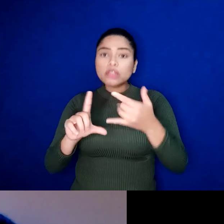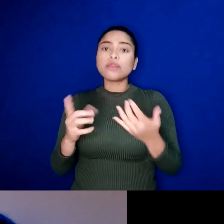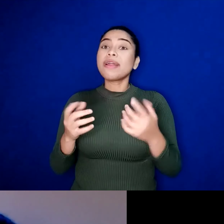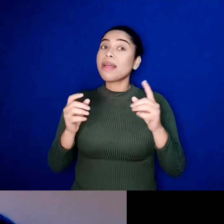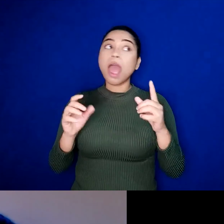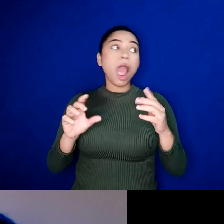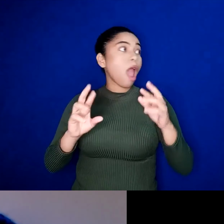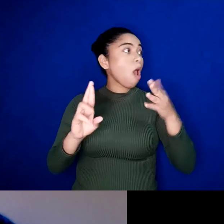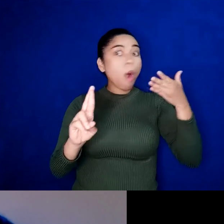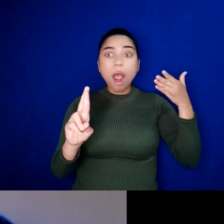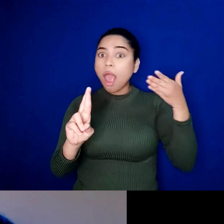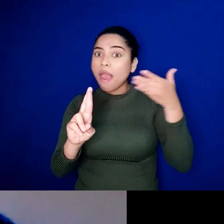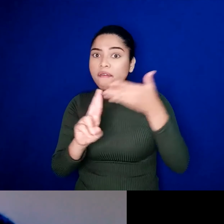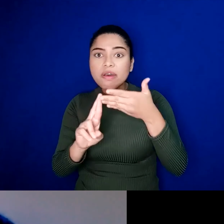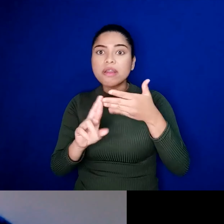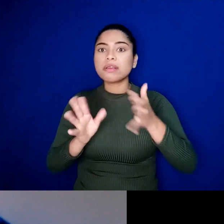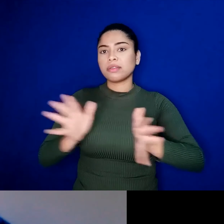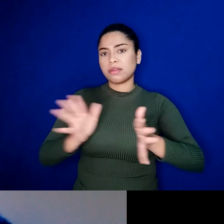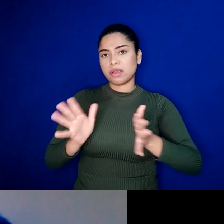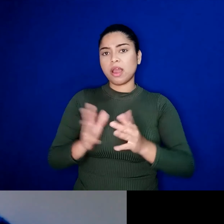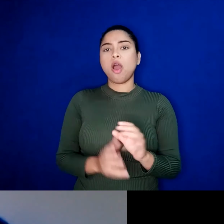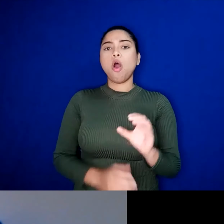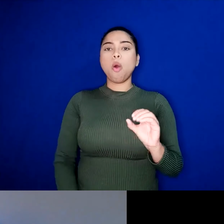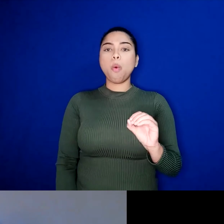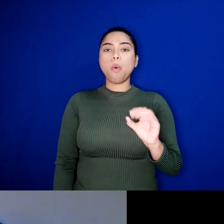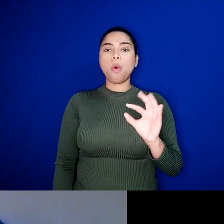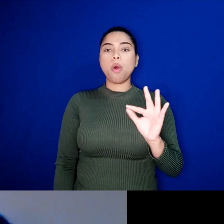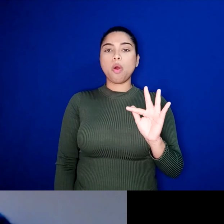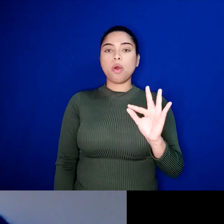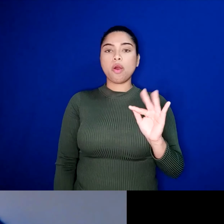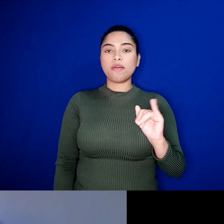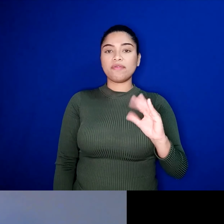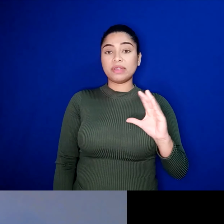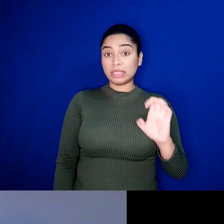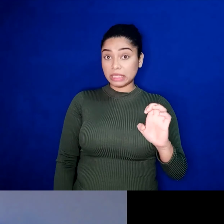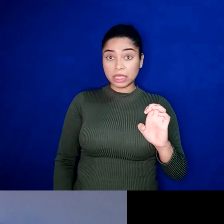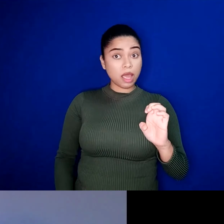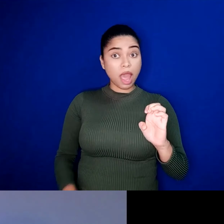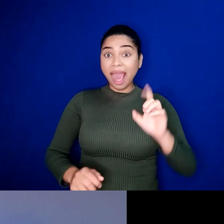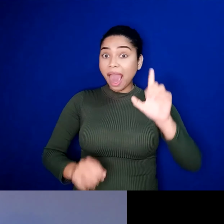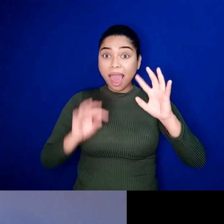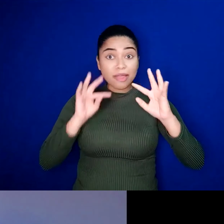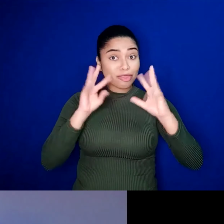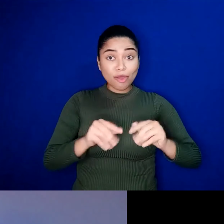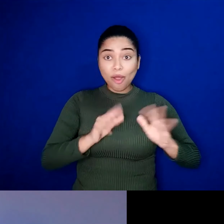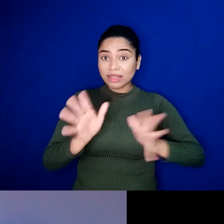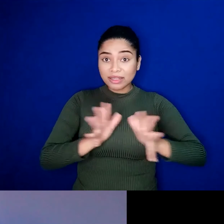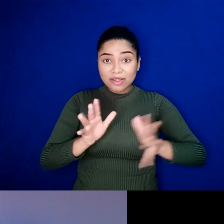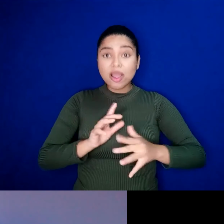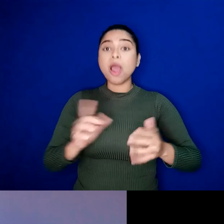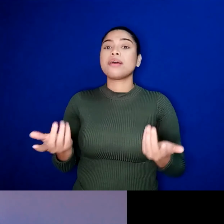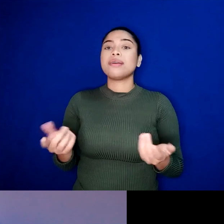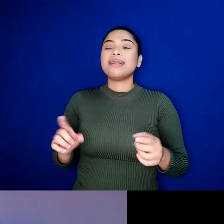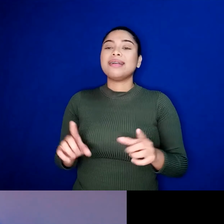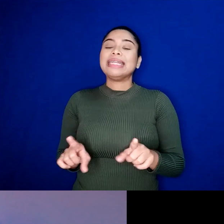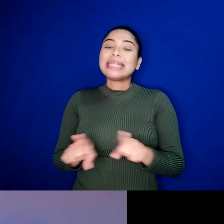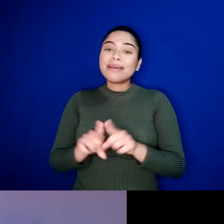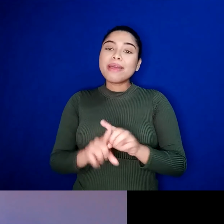referência em acessibilidade o Office altamente acessível em todos os seus aspectos por exemplo Windows também então assim